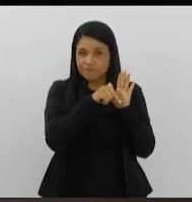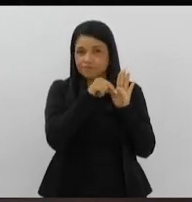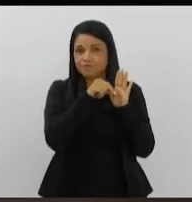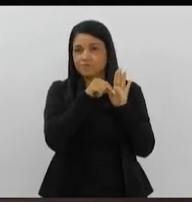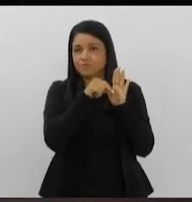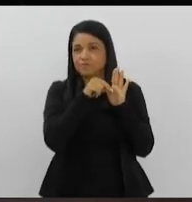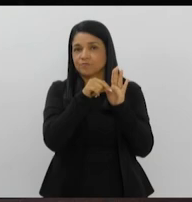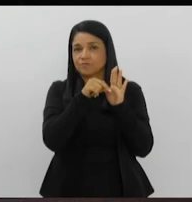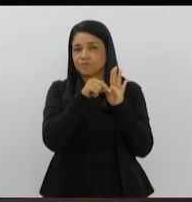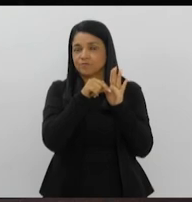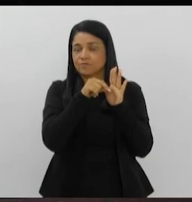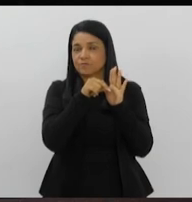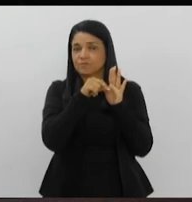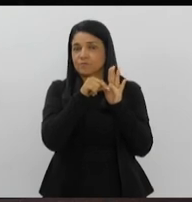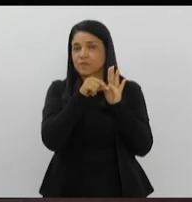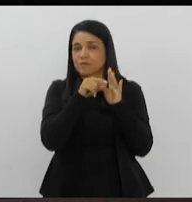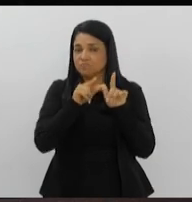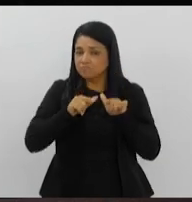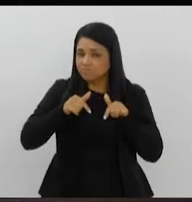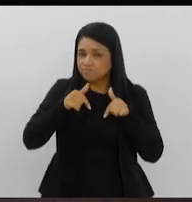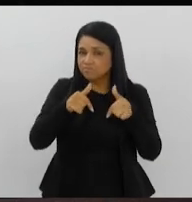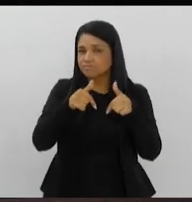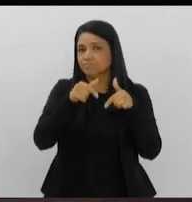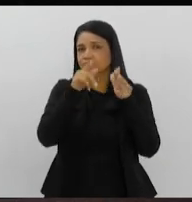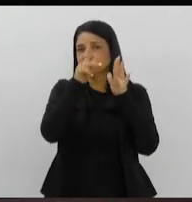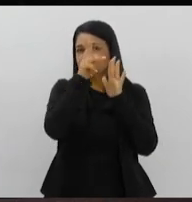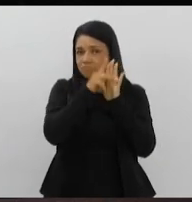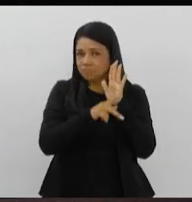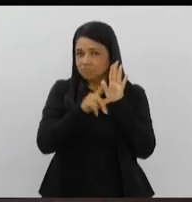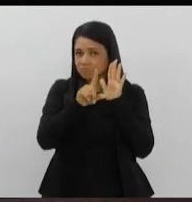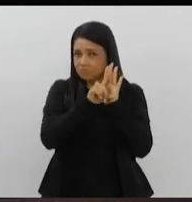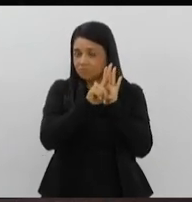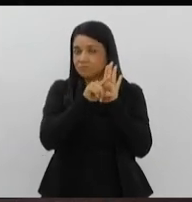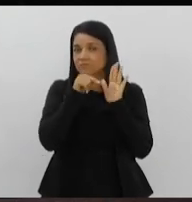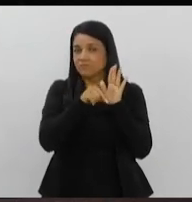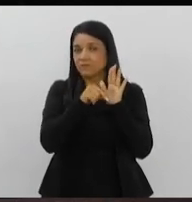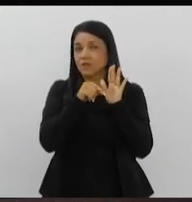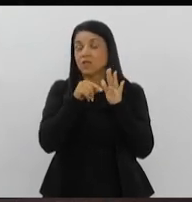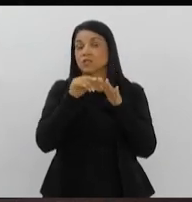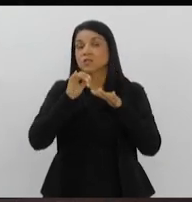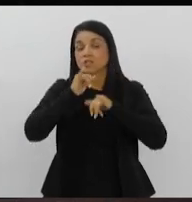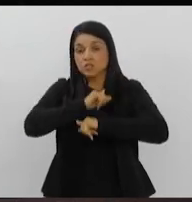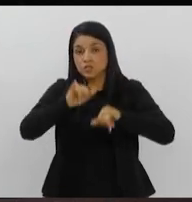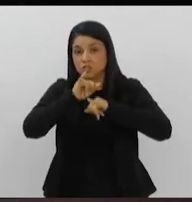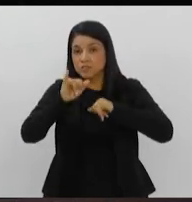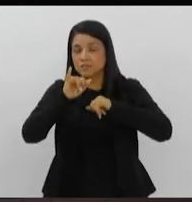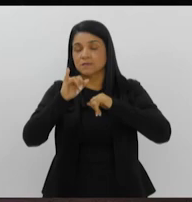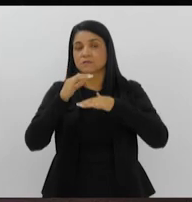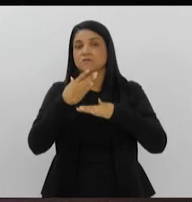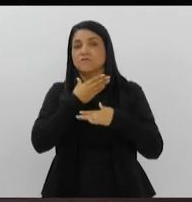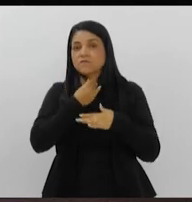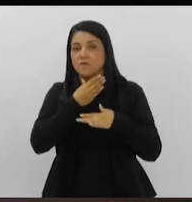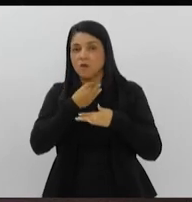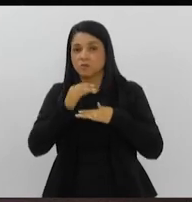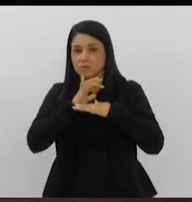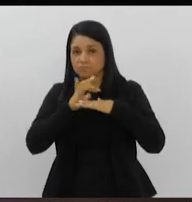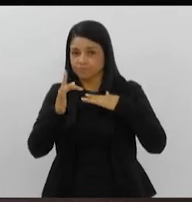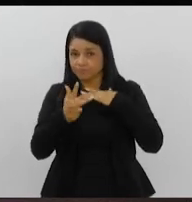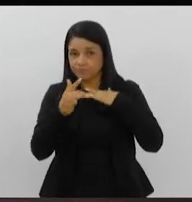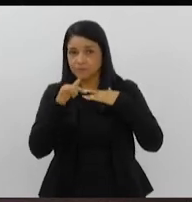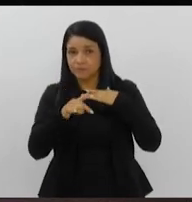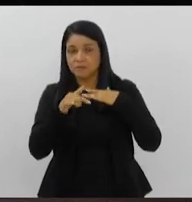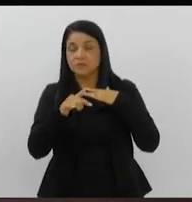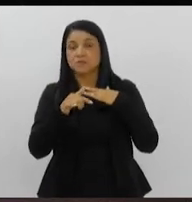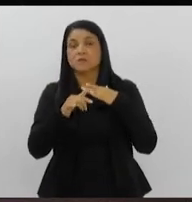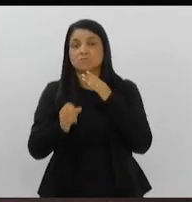efeito efetivo desse projeto de lei, considera-se como notícias falsas o conteúdo fabricado em